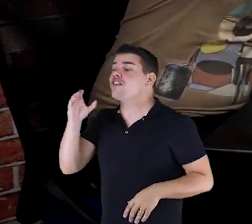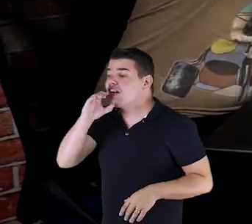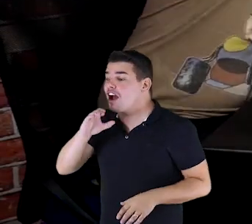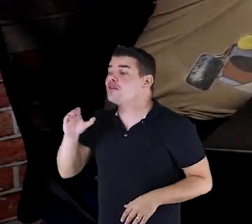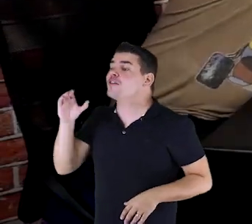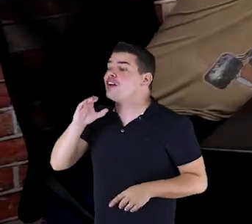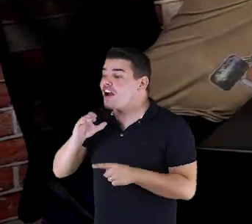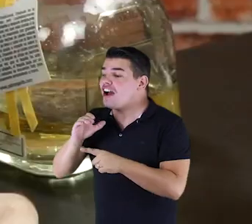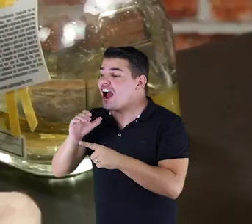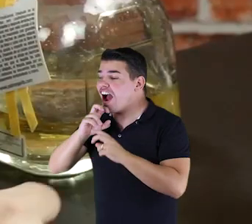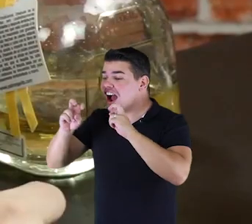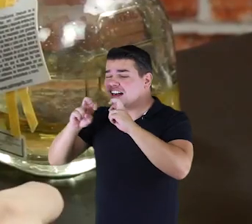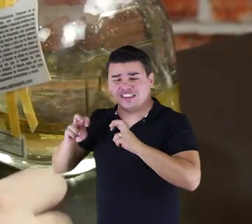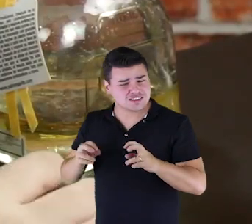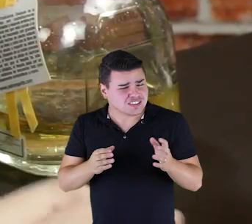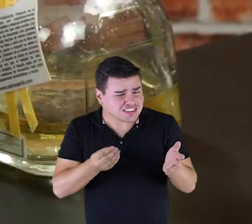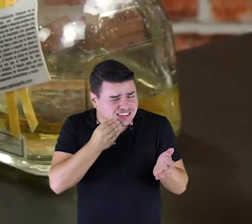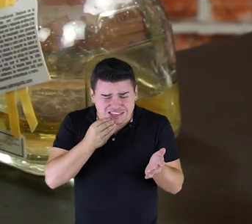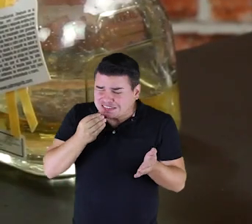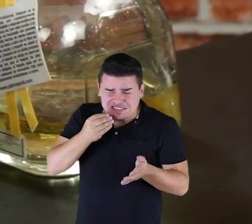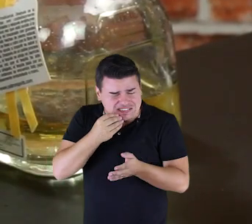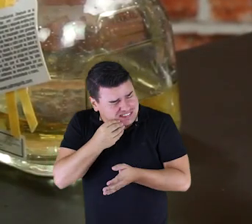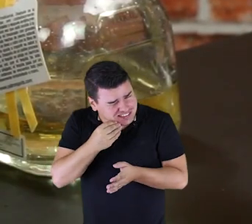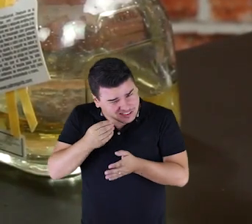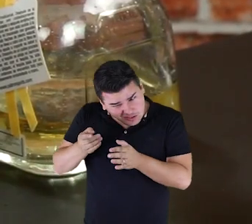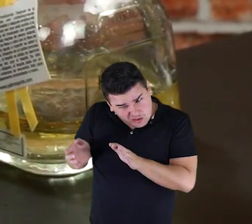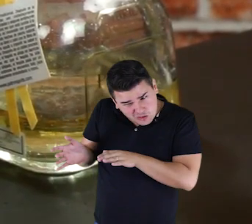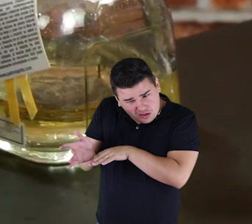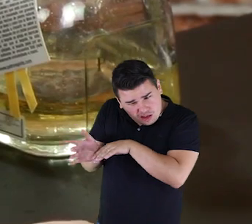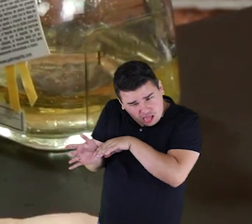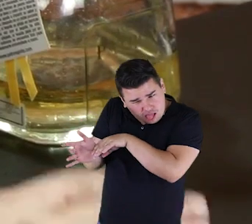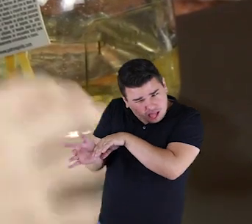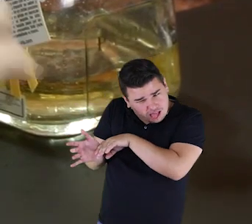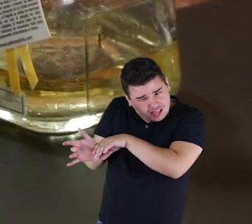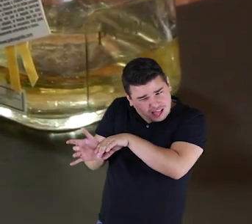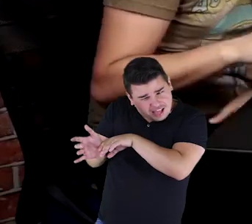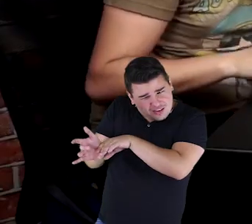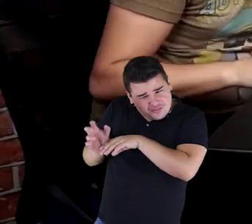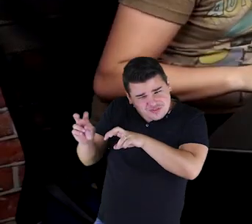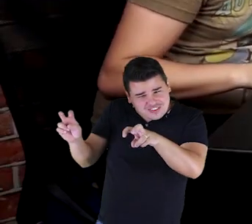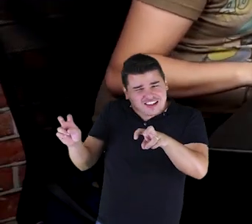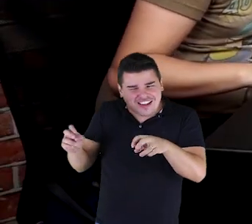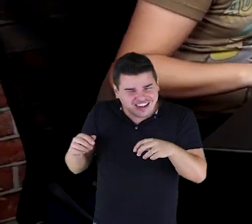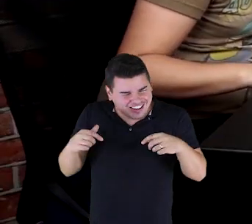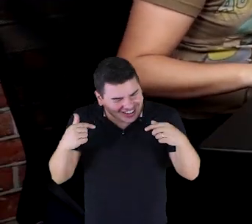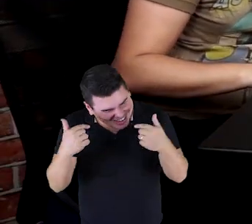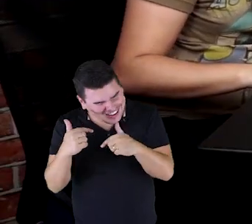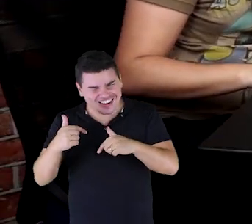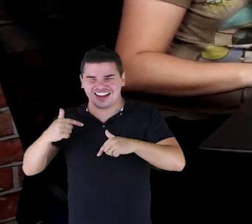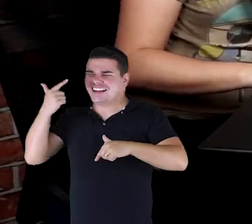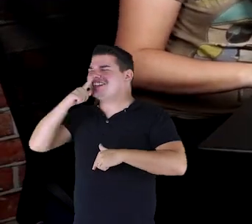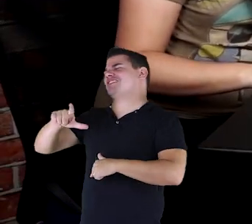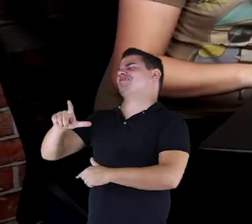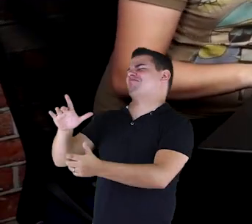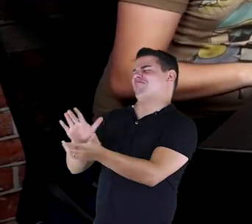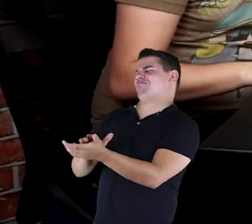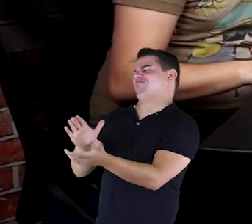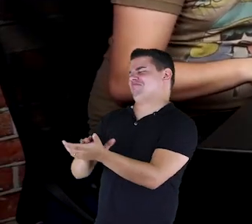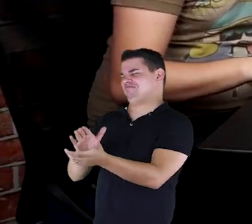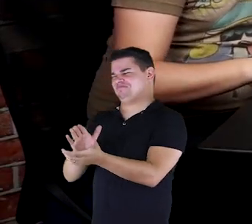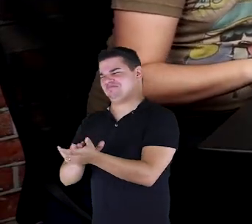Caralho! O mostra Cauê. Não! Cauê empurra um bloco da base, fazendo-o sair do outro lado da torre. Ele o